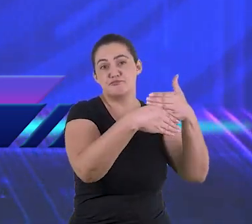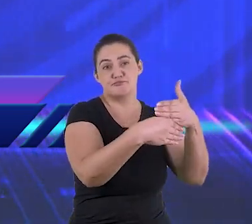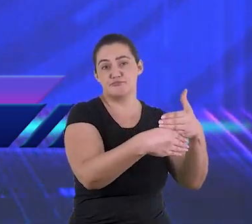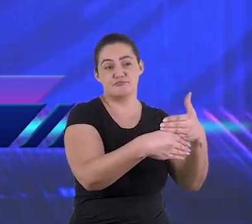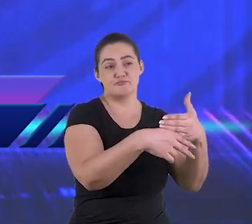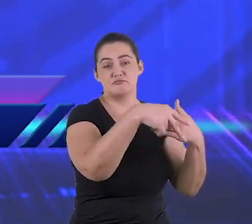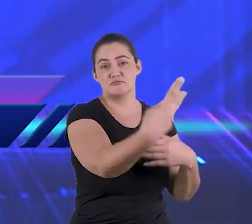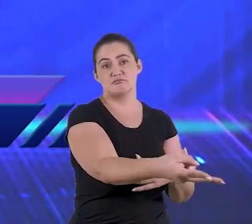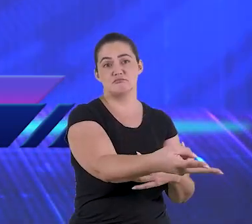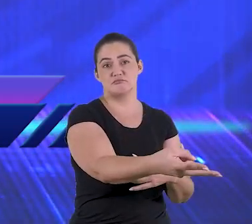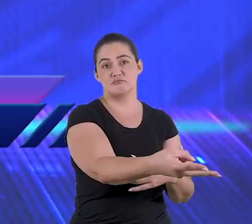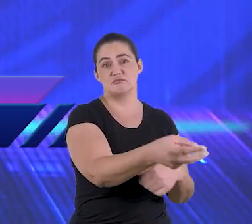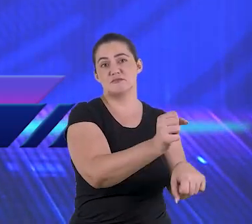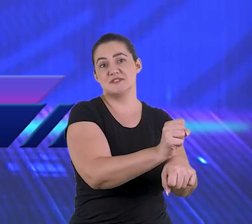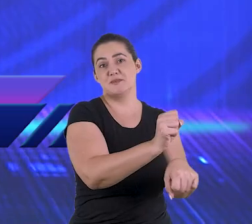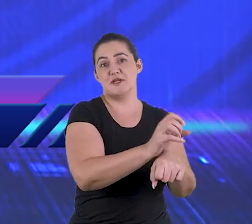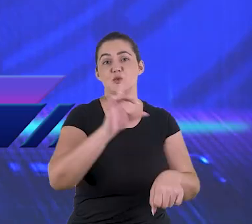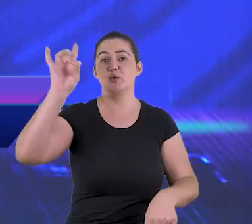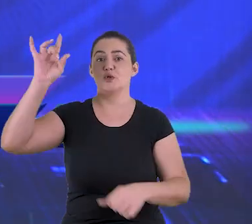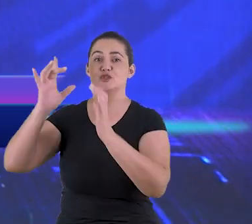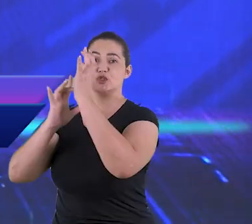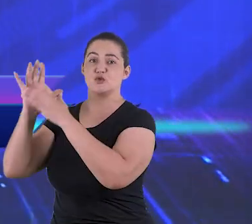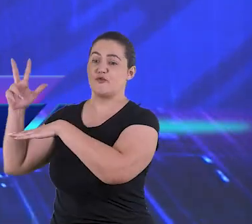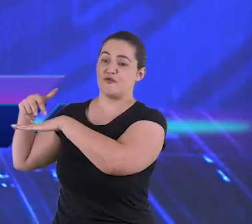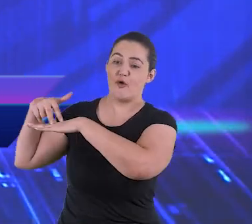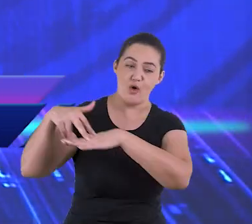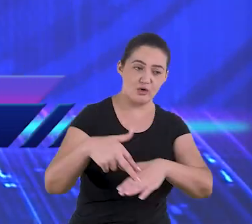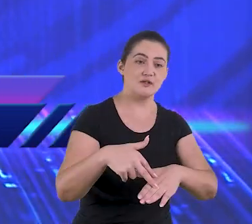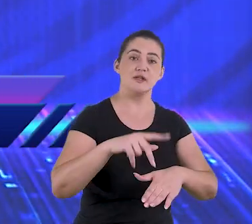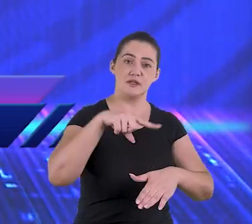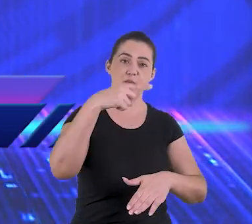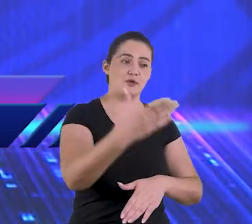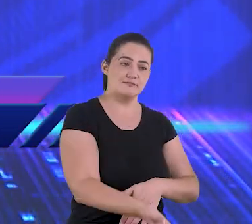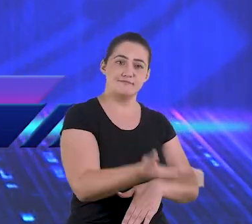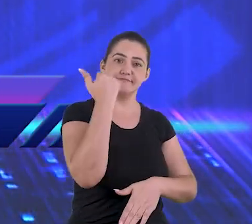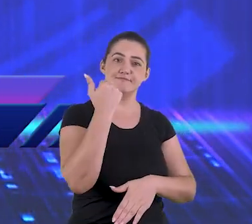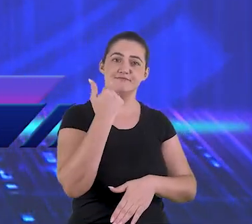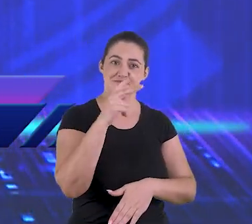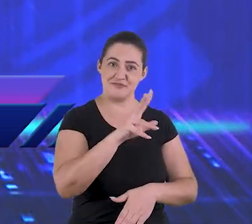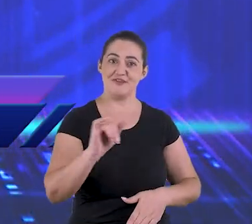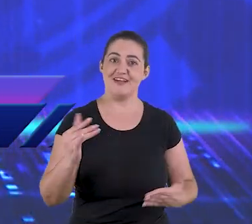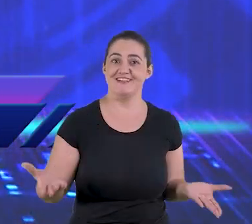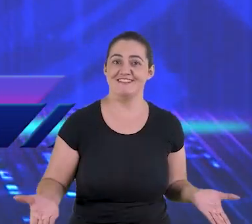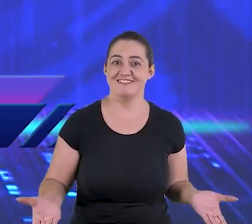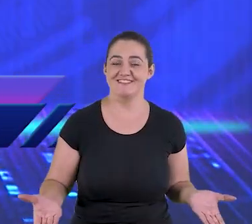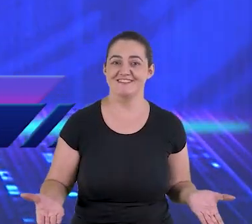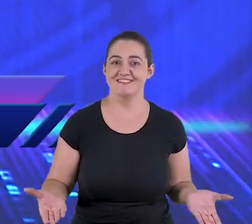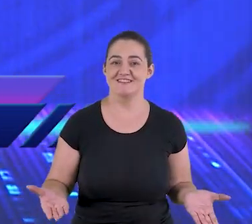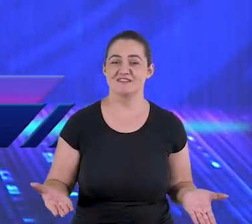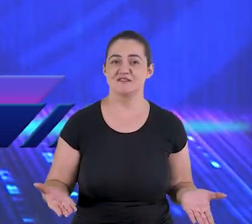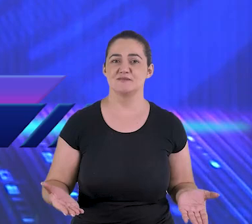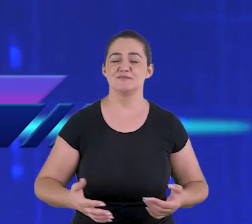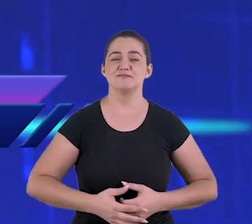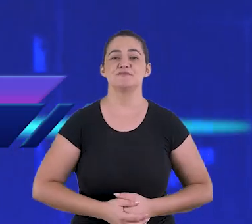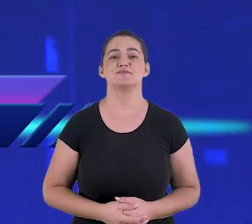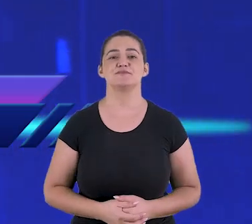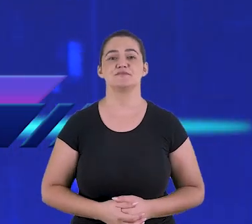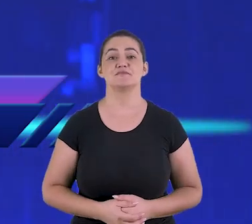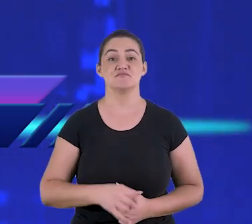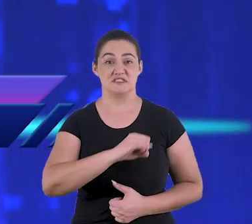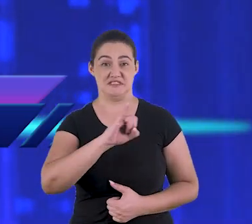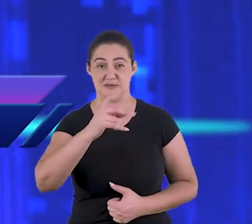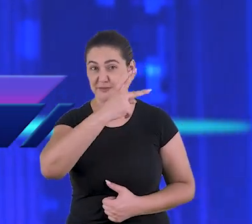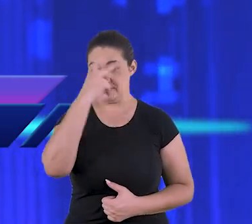desta vida na morte, na verdade, está apenas dormindo. Pare para pensar